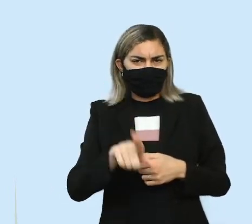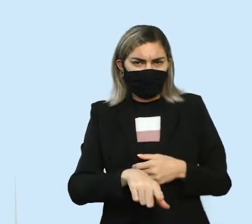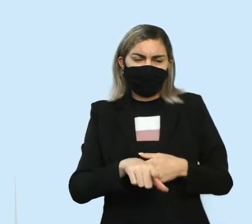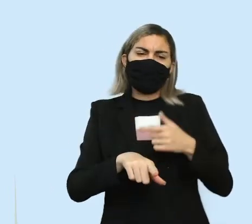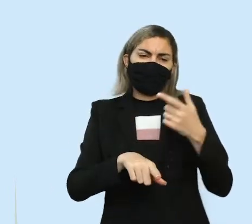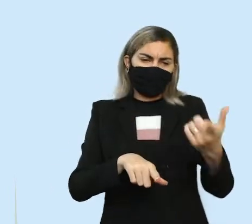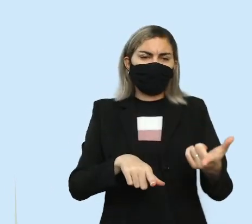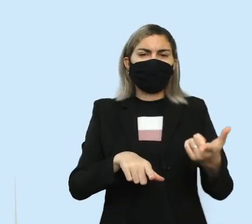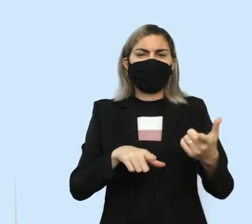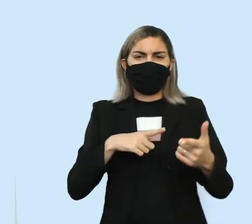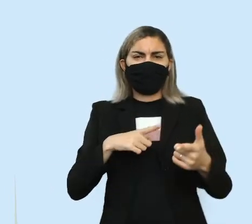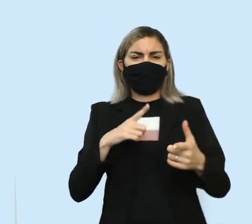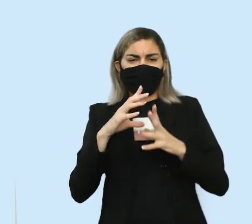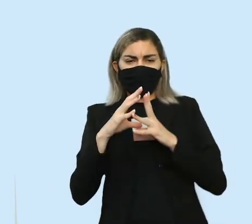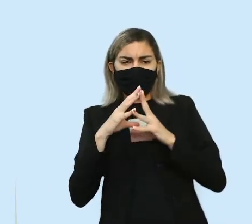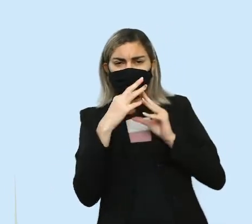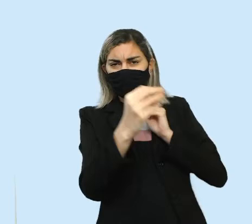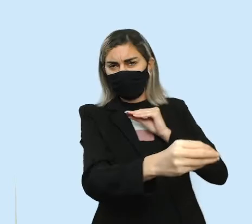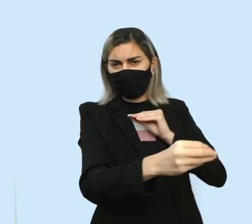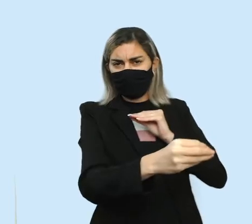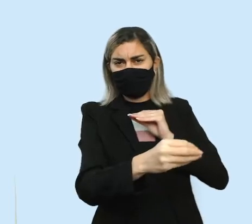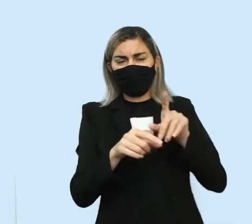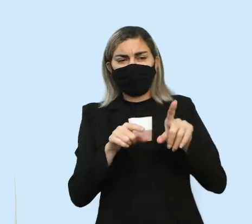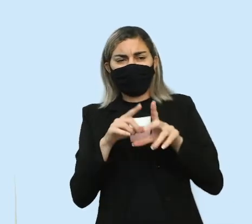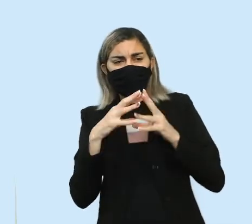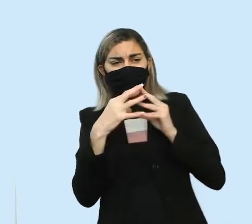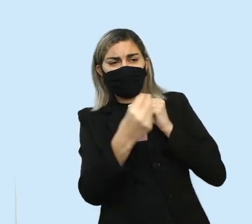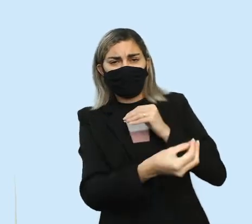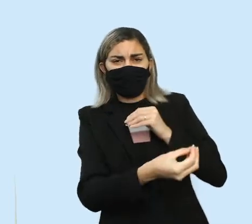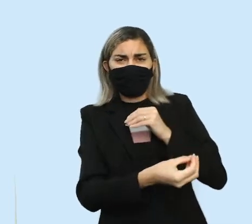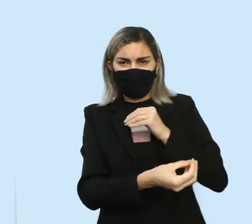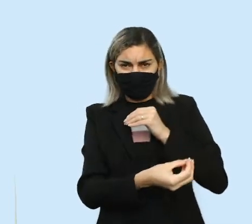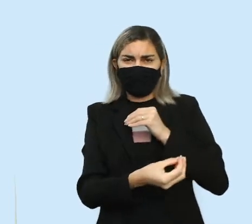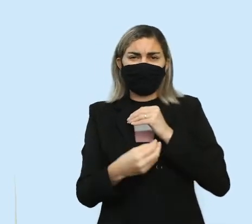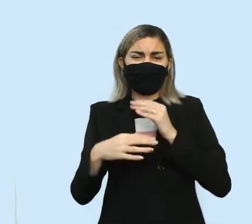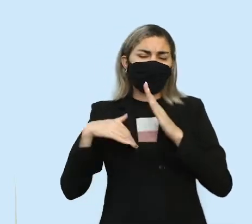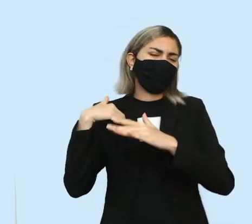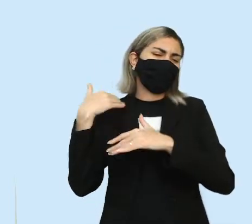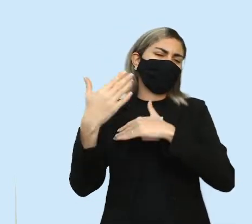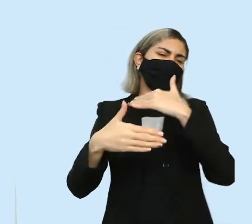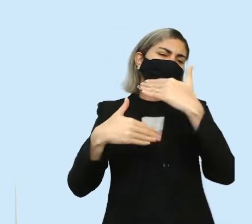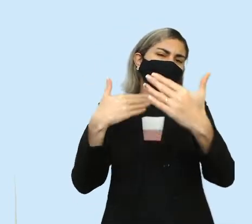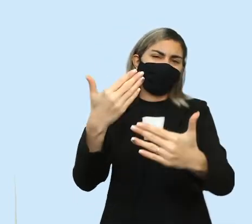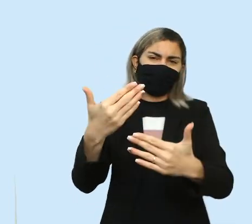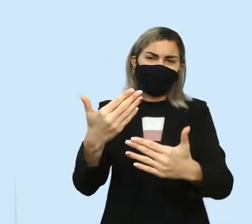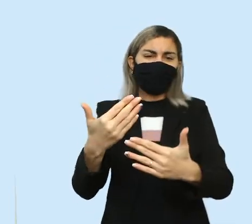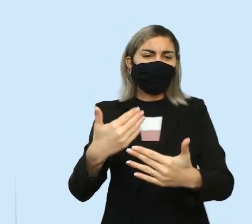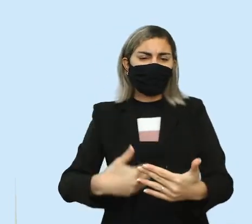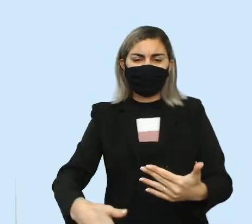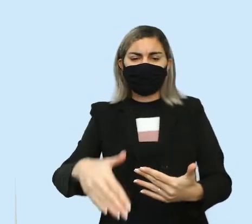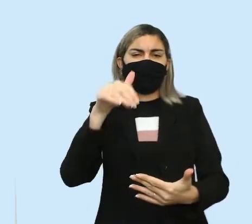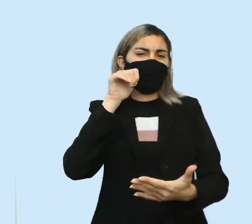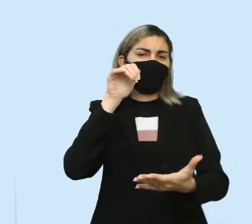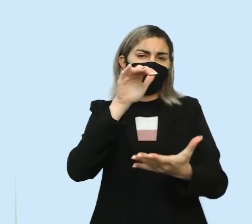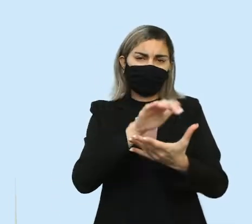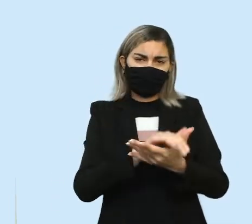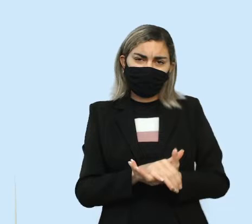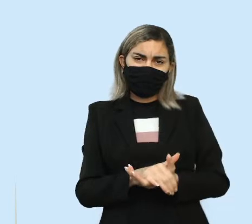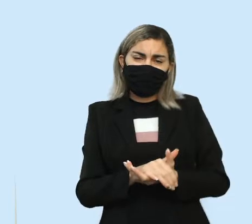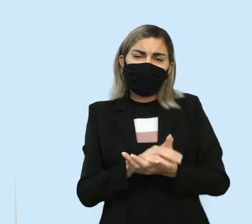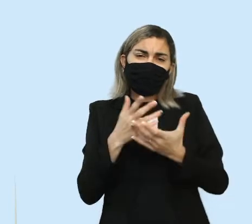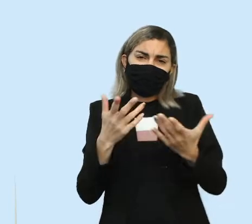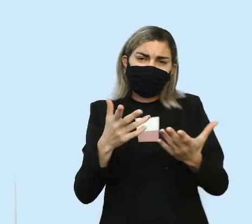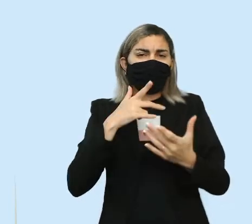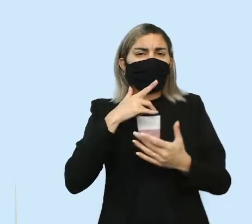pode chamar aqui, sai então fugido do irmão e vai encontrar mais tarde, né, que será a sua esposa. Decide falar com o